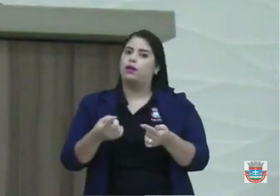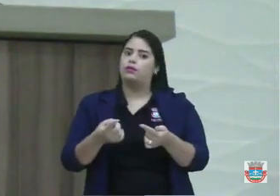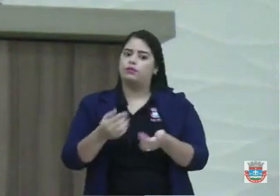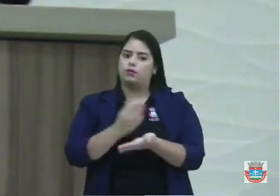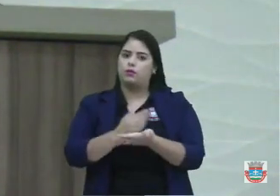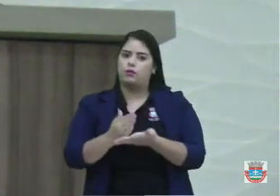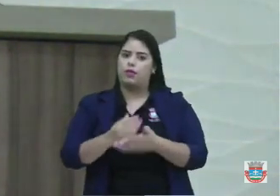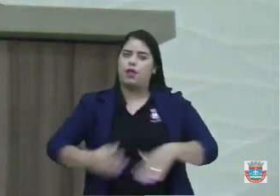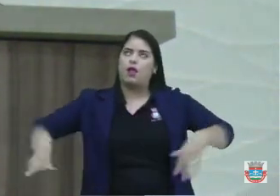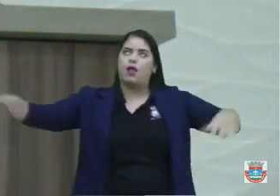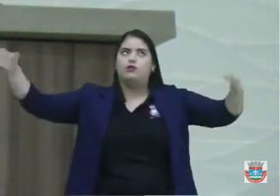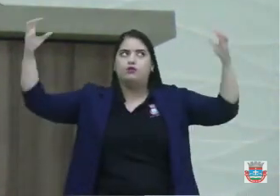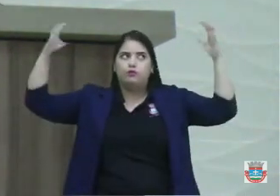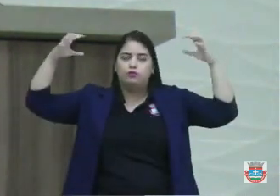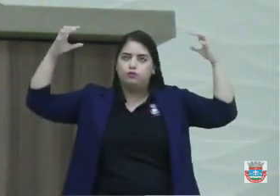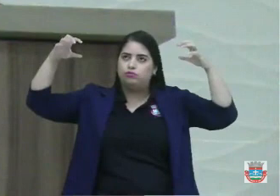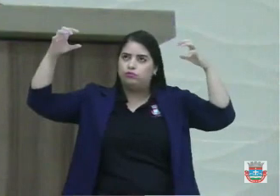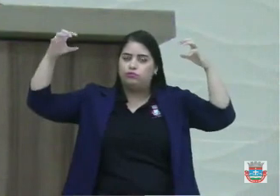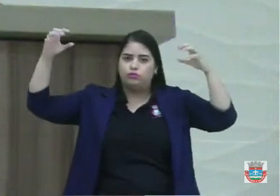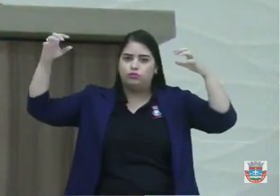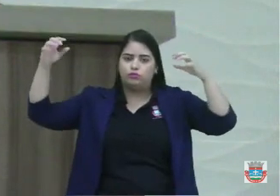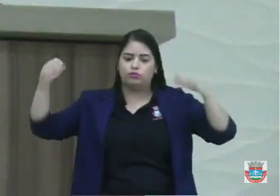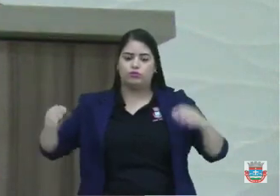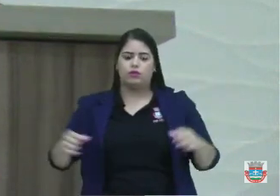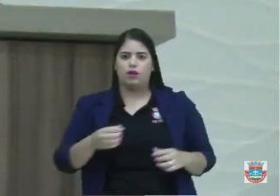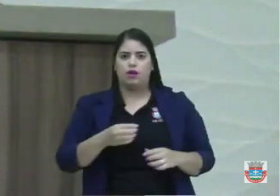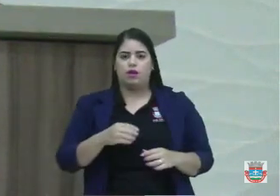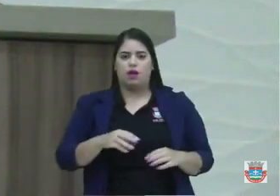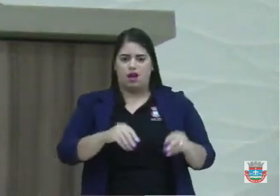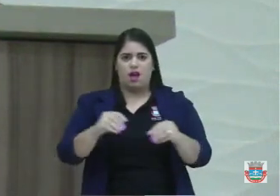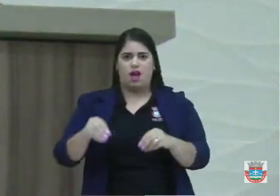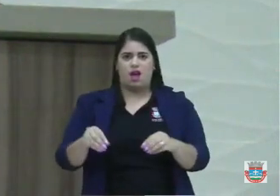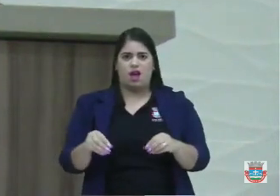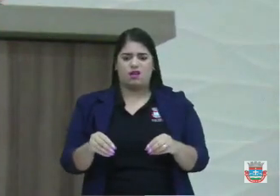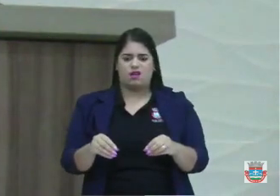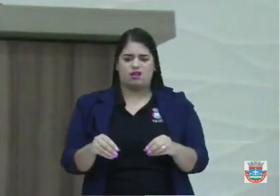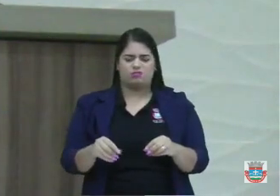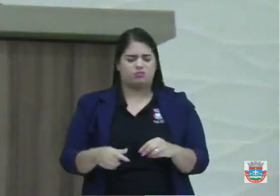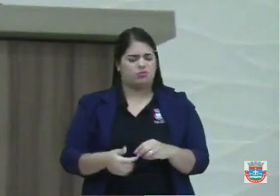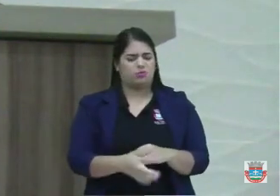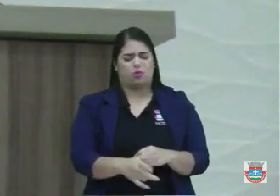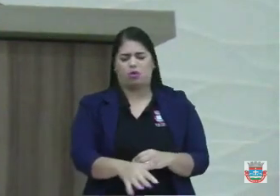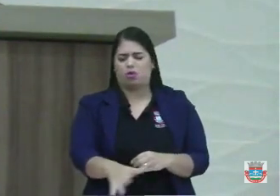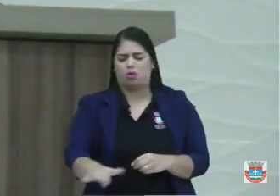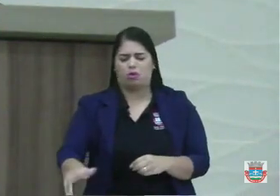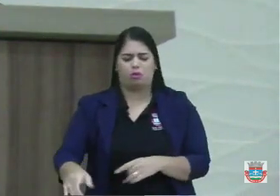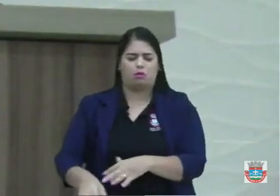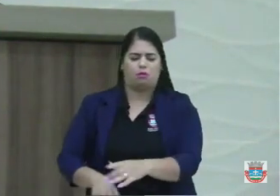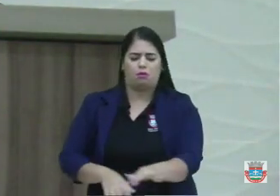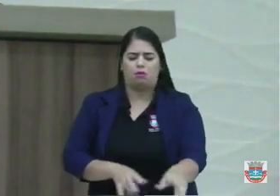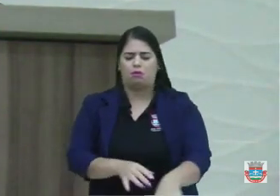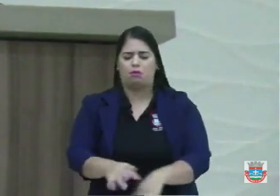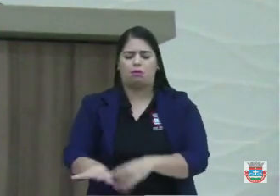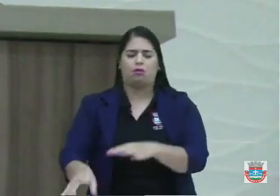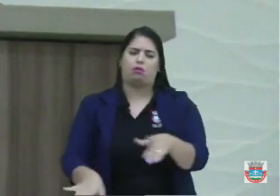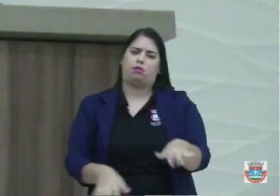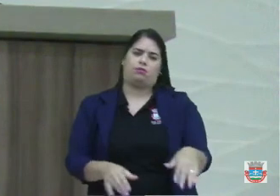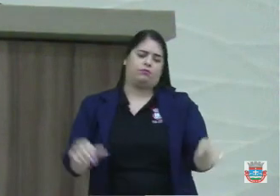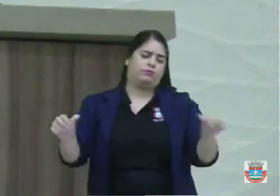serra ali do Alto Jurubeba, quantas vezes foram feitas? E está precisando fazer de novo. E é